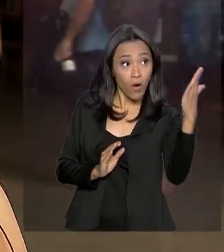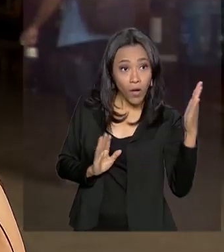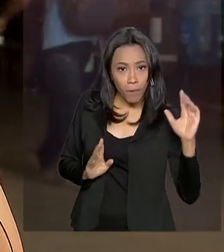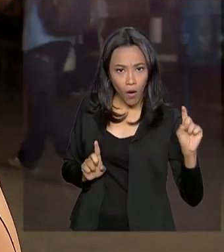ensino